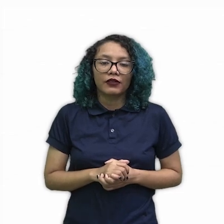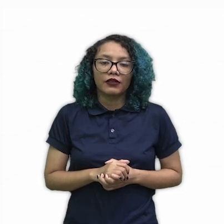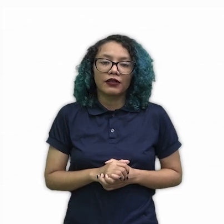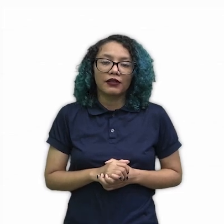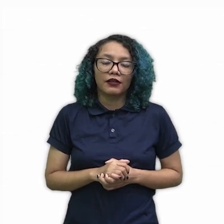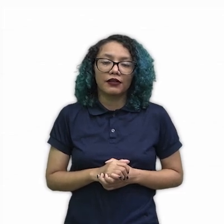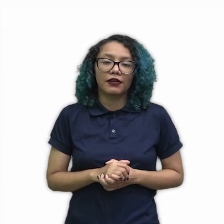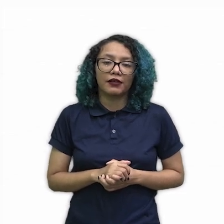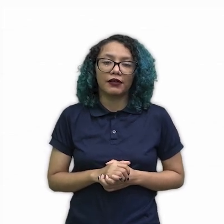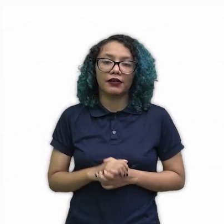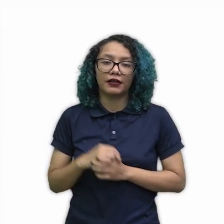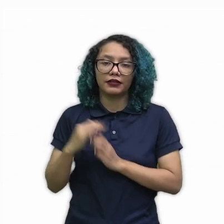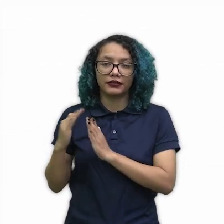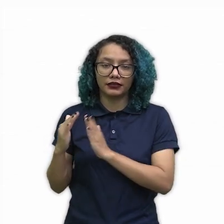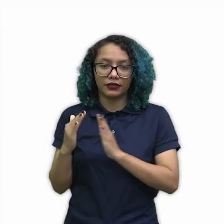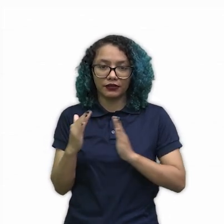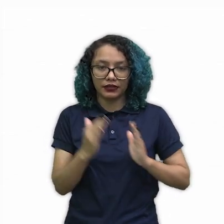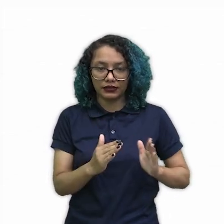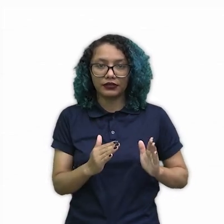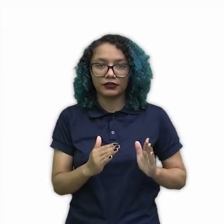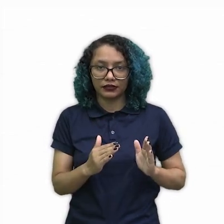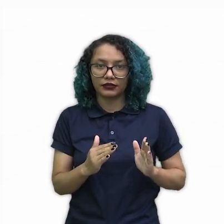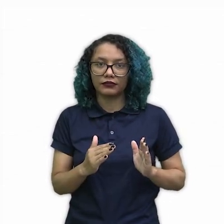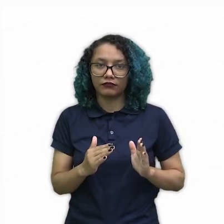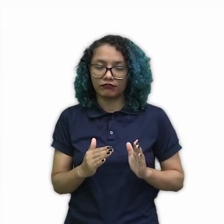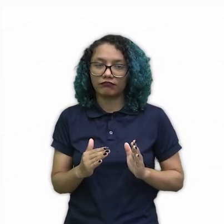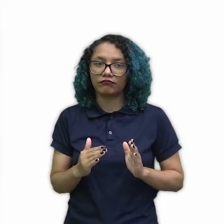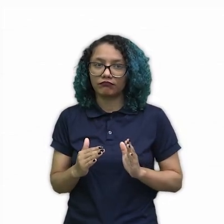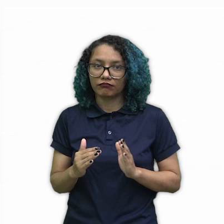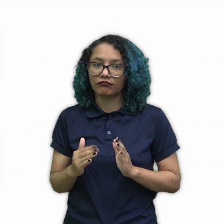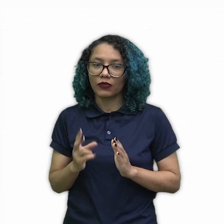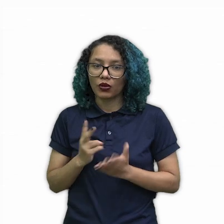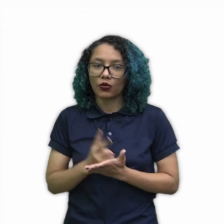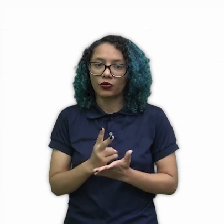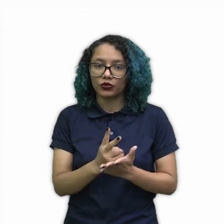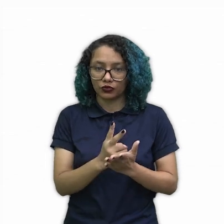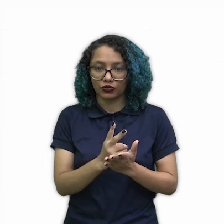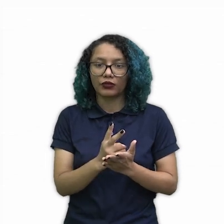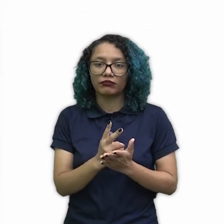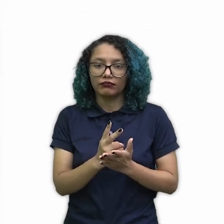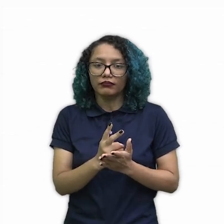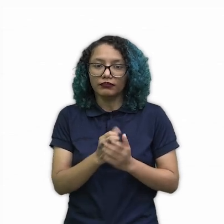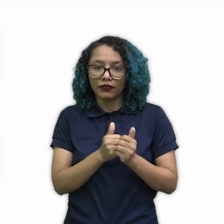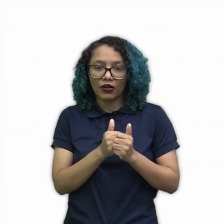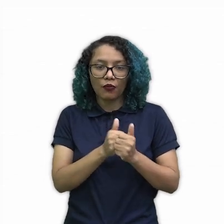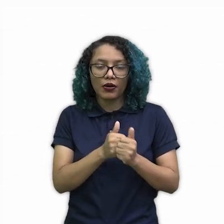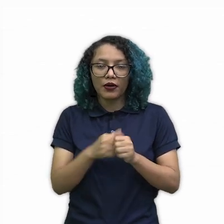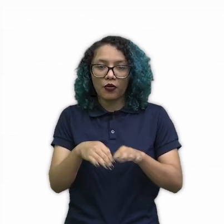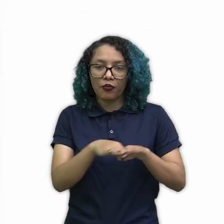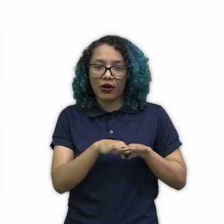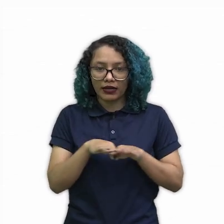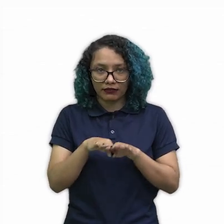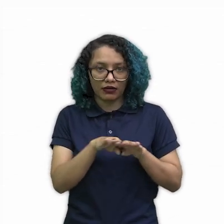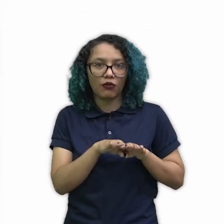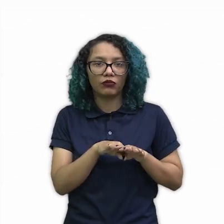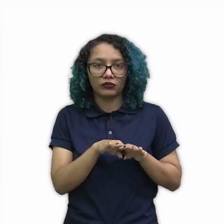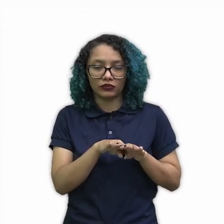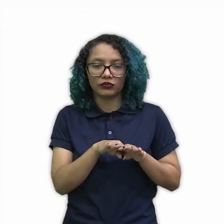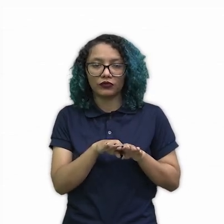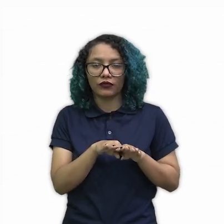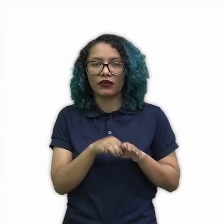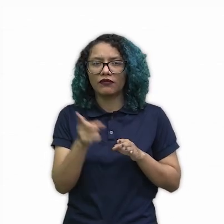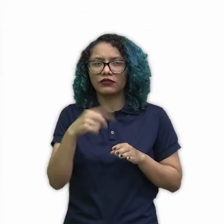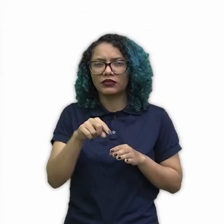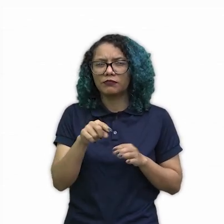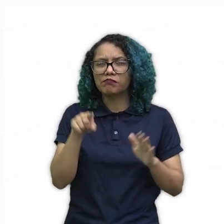Sequências que progridem seguindo um padrão linear de crescimento. Se eu perguntar para você qual é